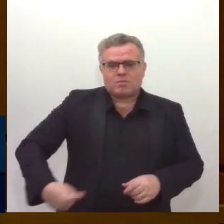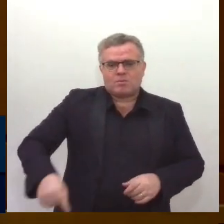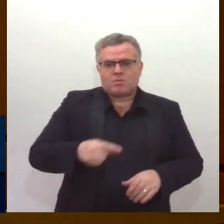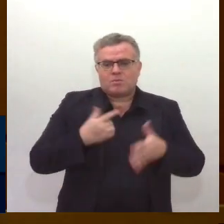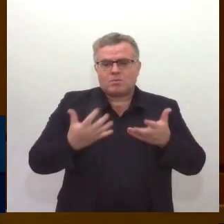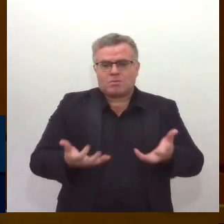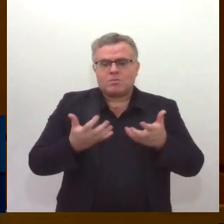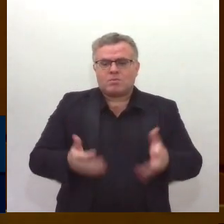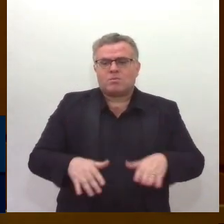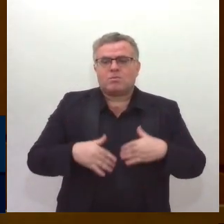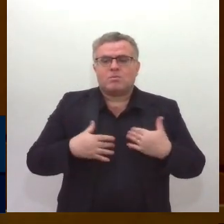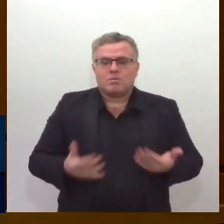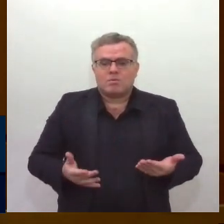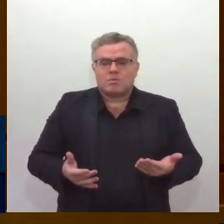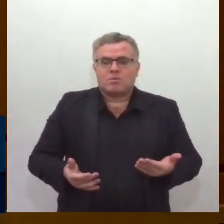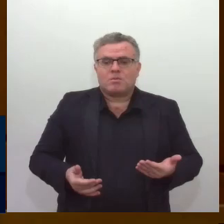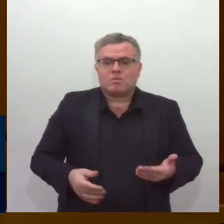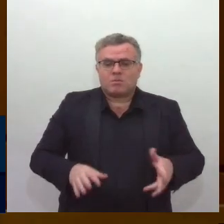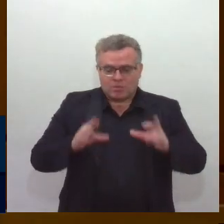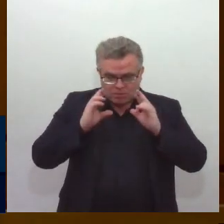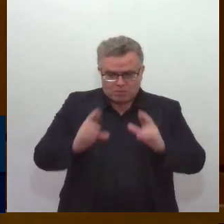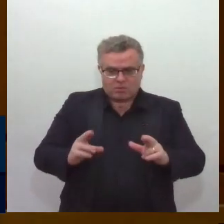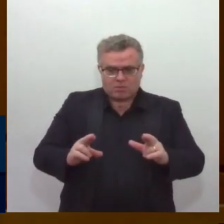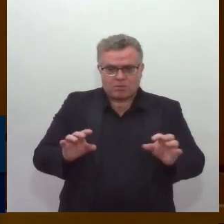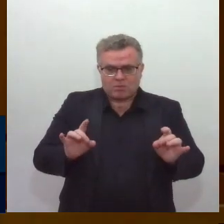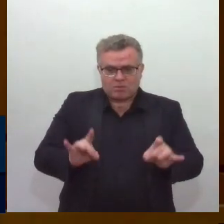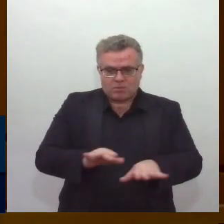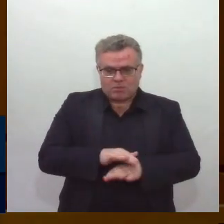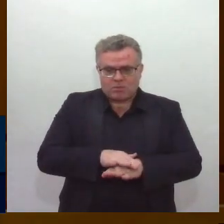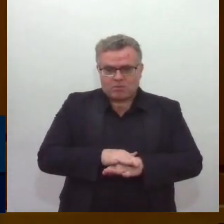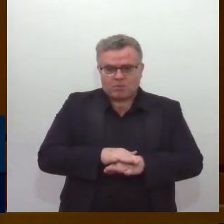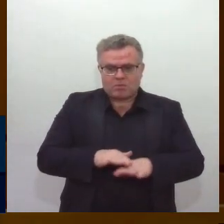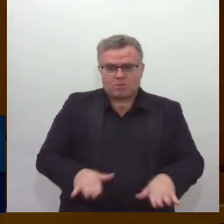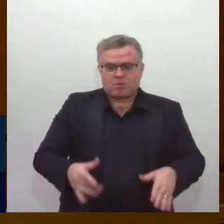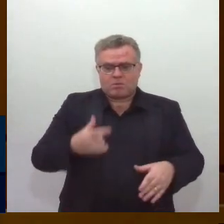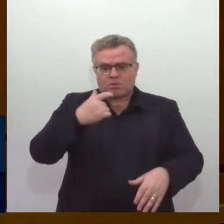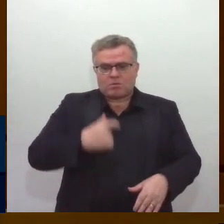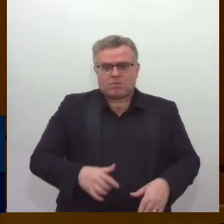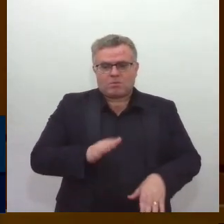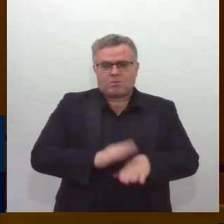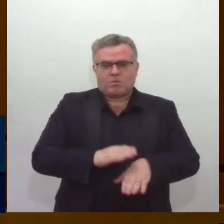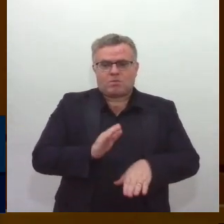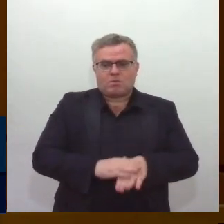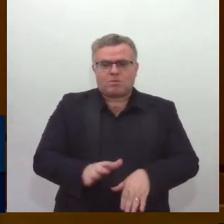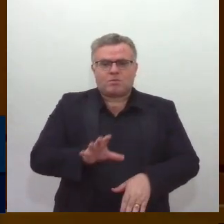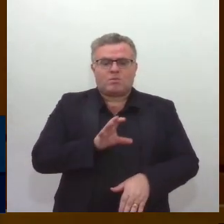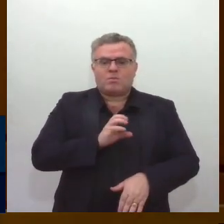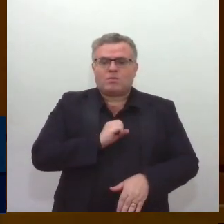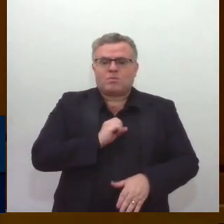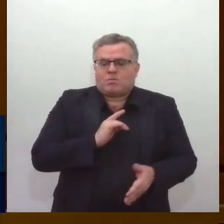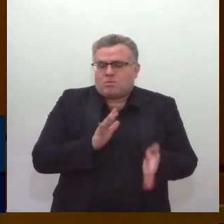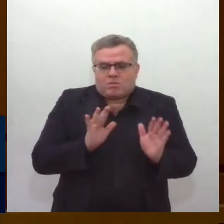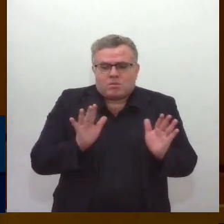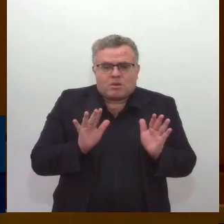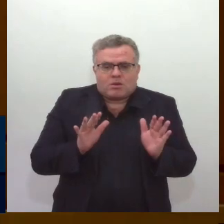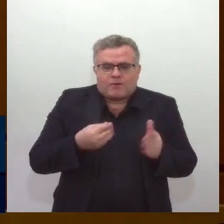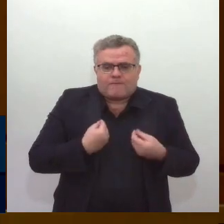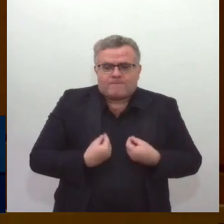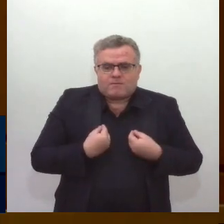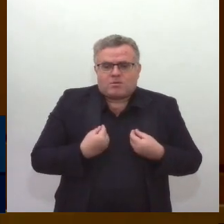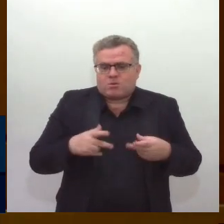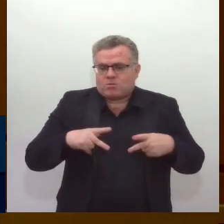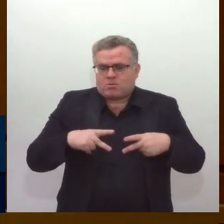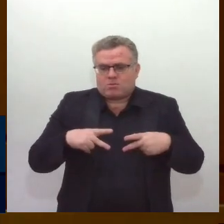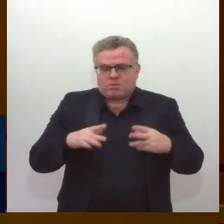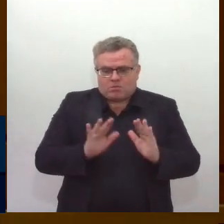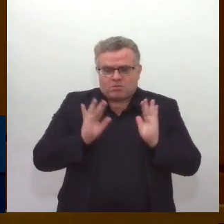sejam respeitadas de acordo com a sua forma de enxergar e de viver a sua identidade, o seu